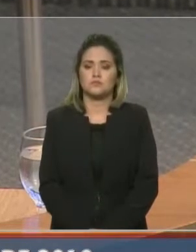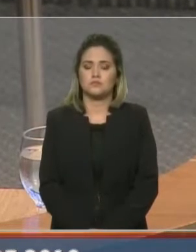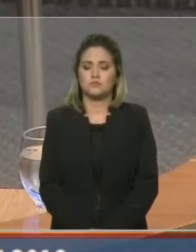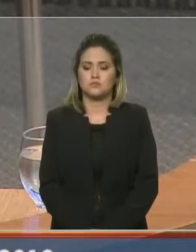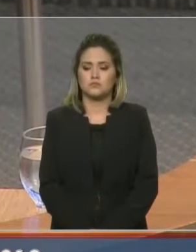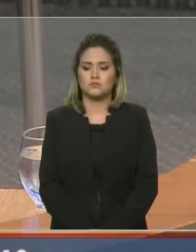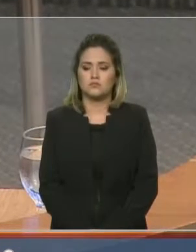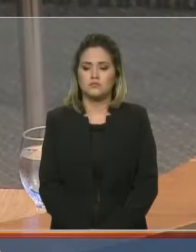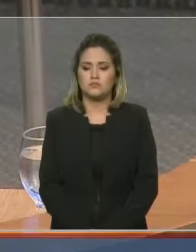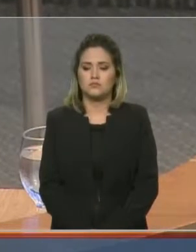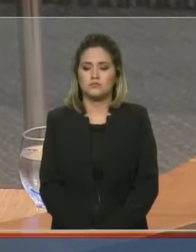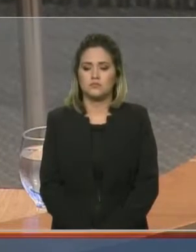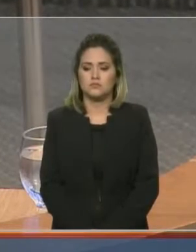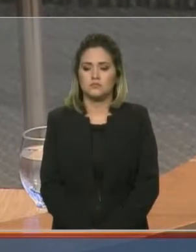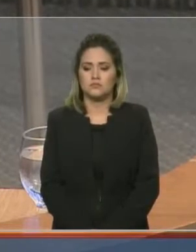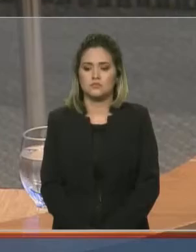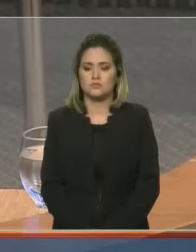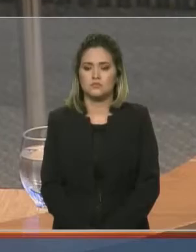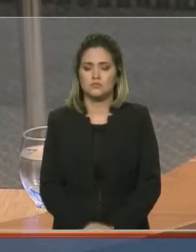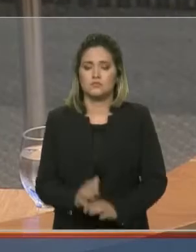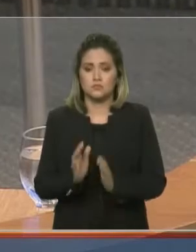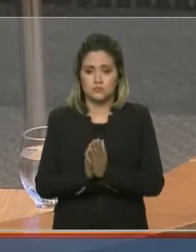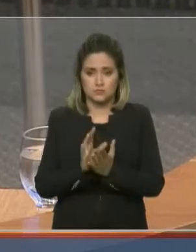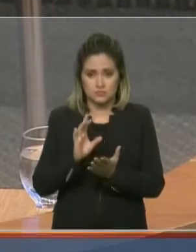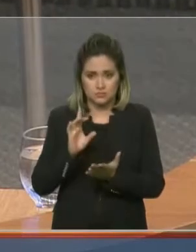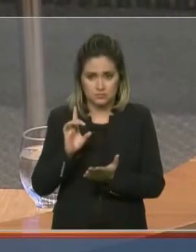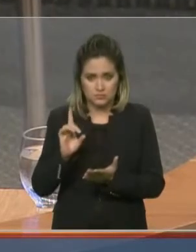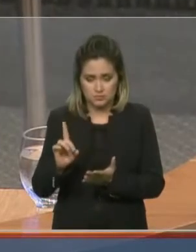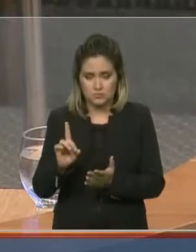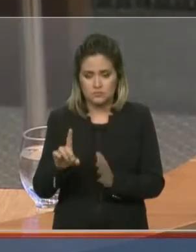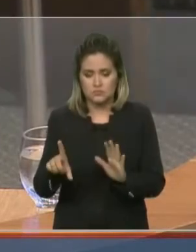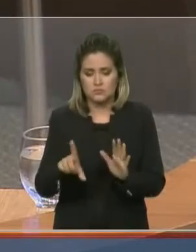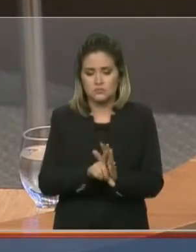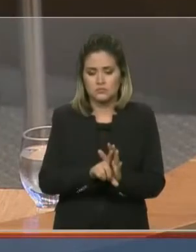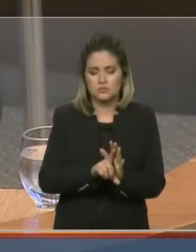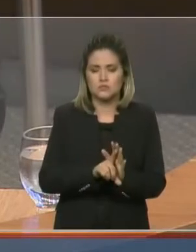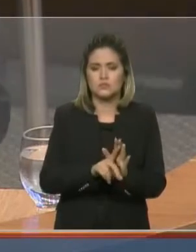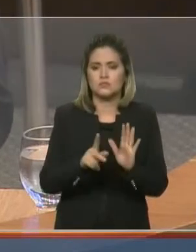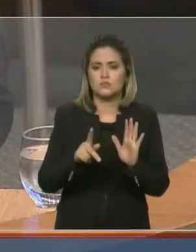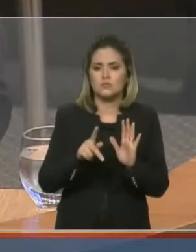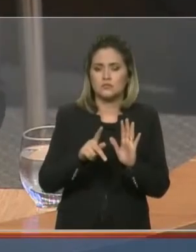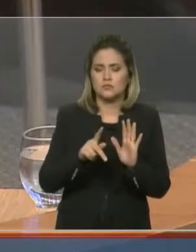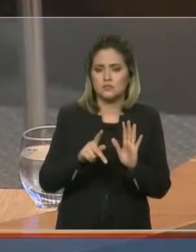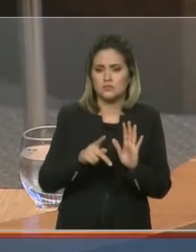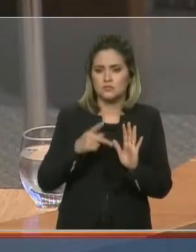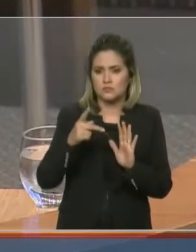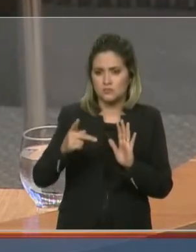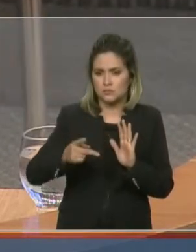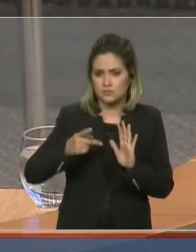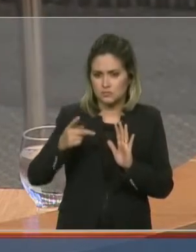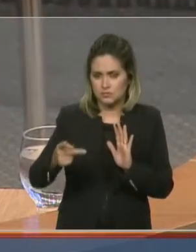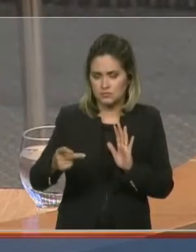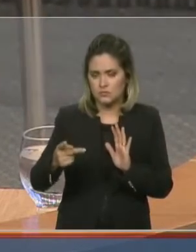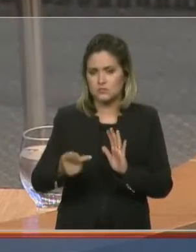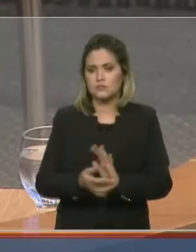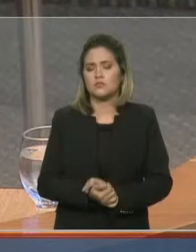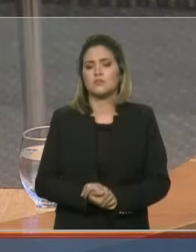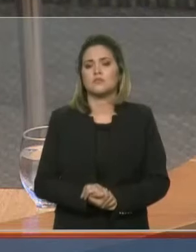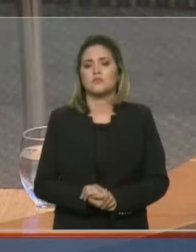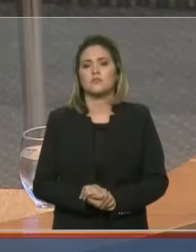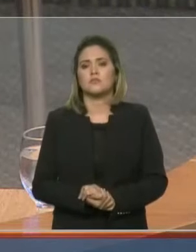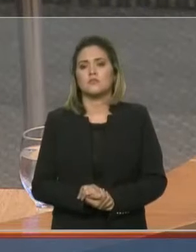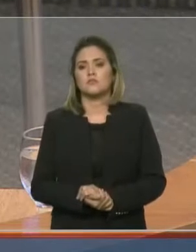Ao longo da Sagrada Escritura, além dos profetas, nós vamos encontrar também, nos